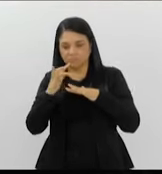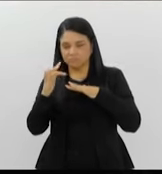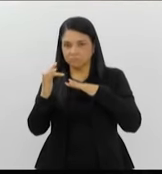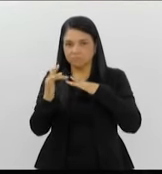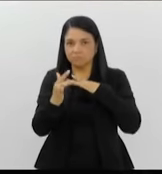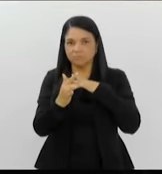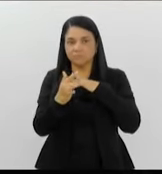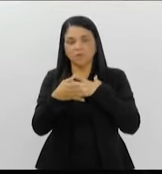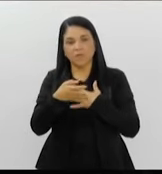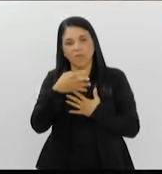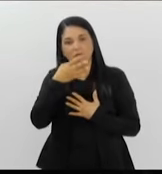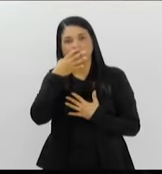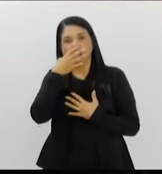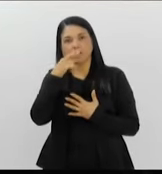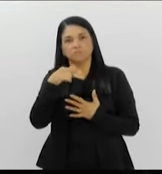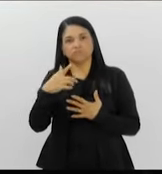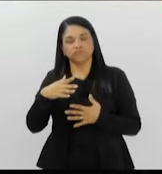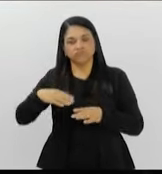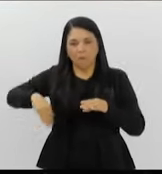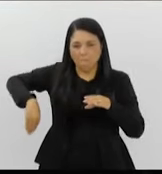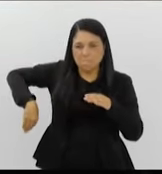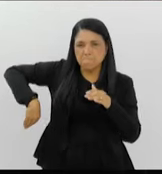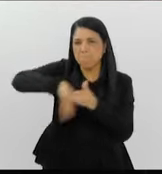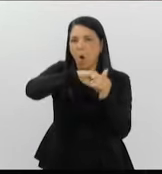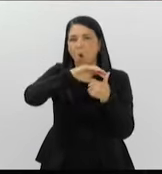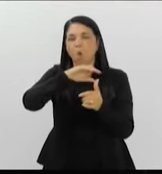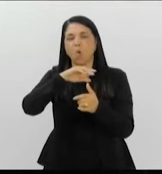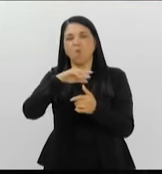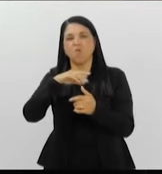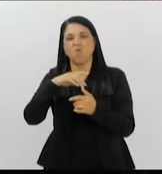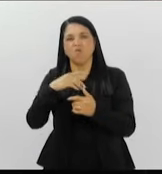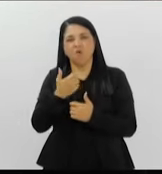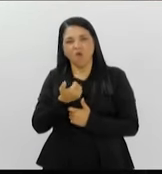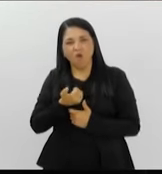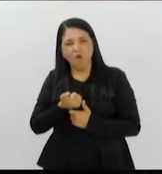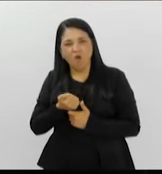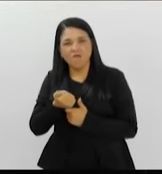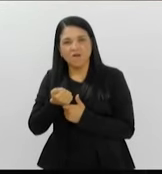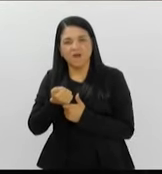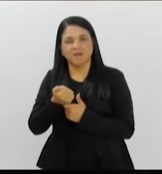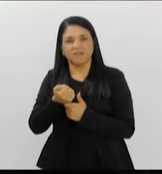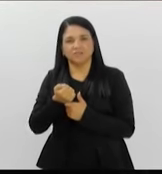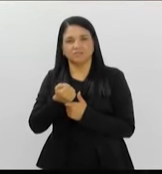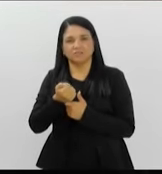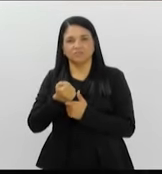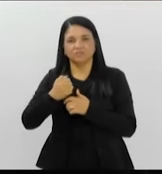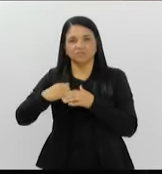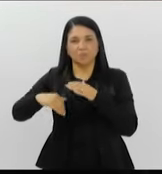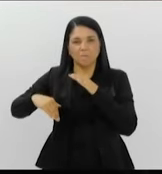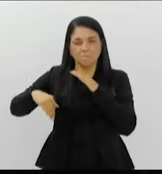sociais, tomar um chute covarde no meio do seu rosto,